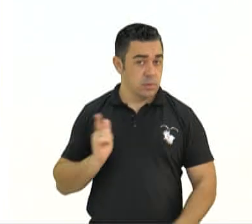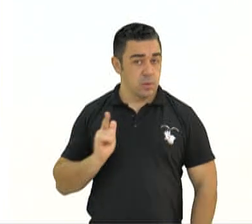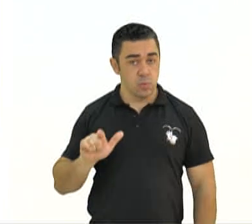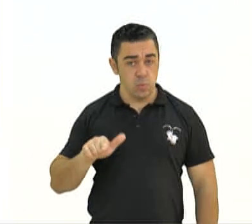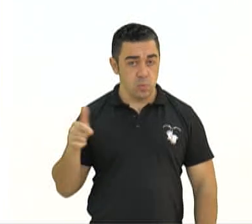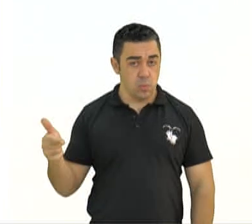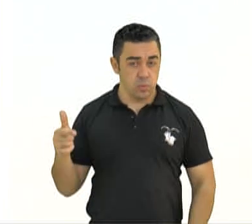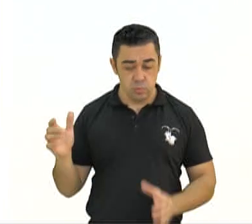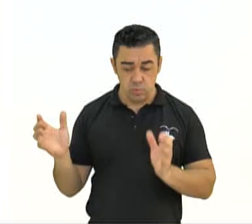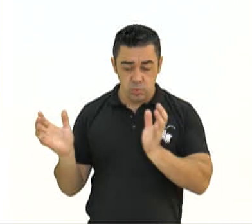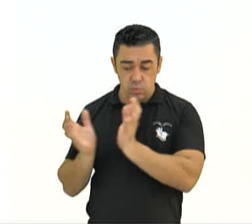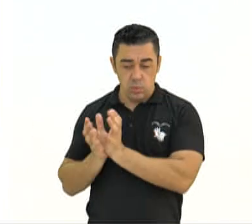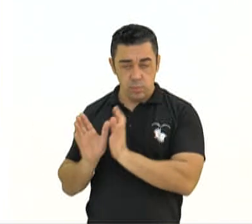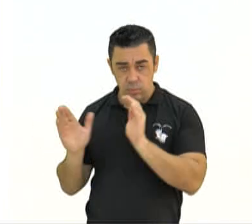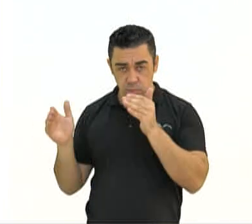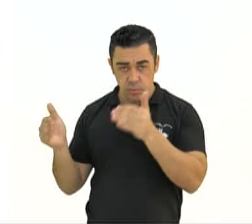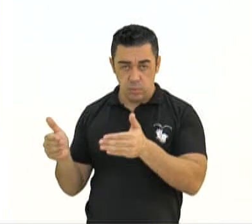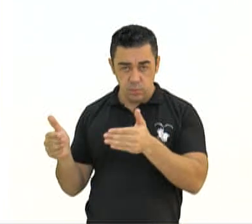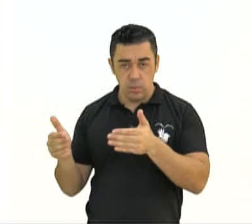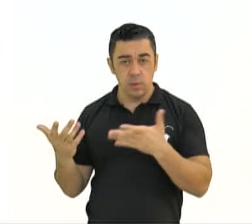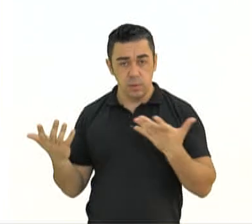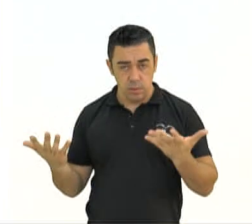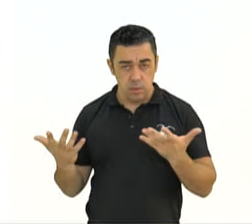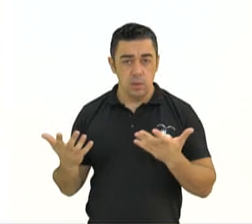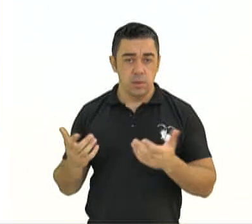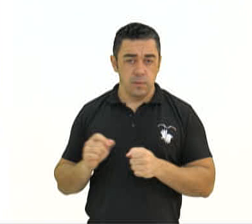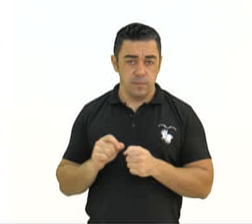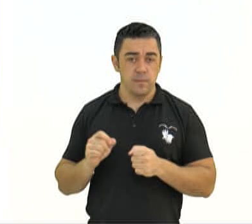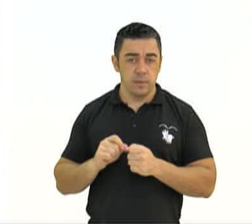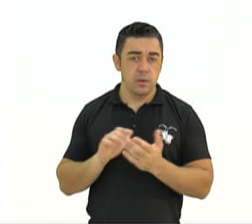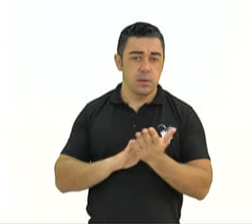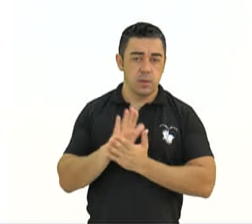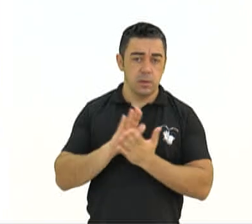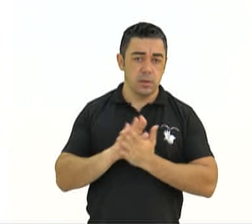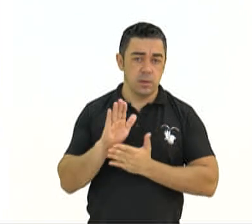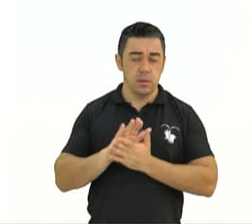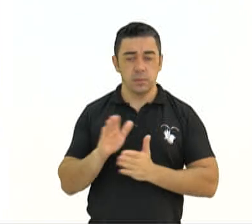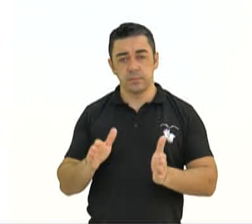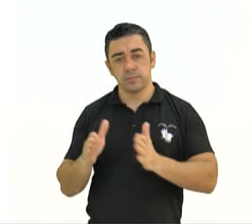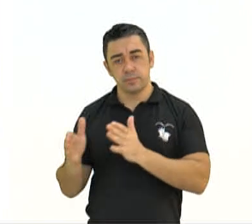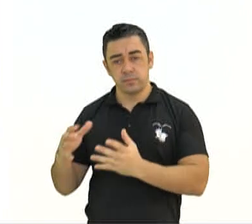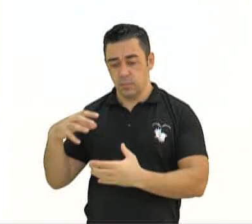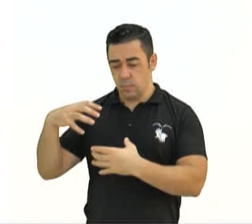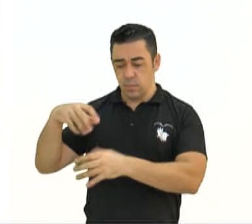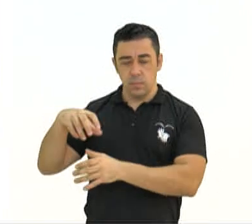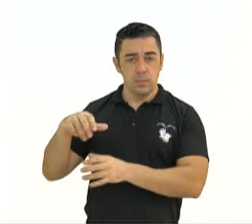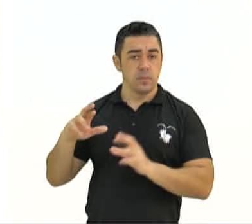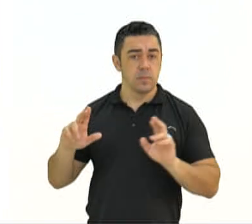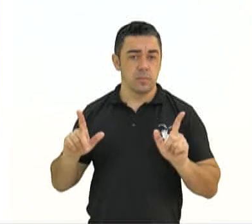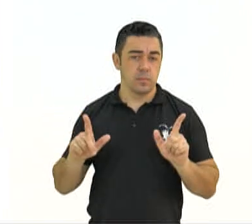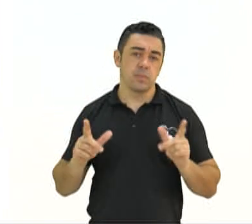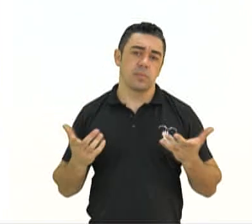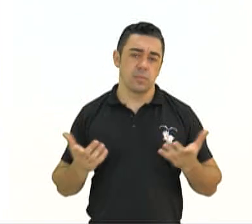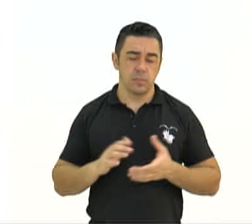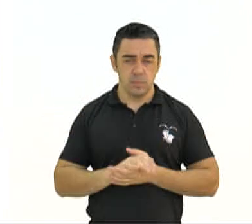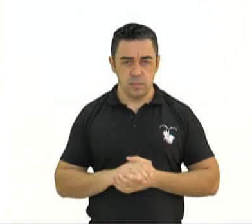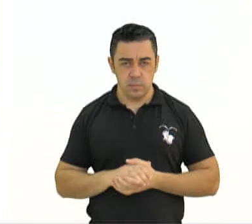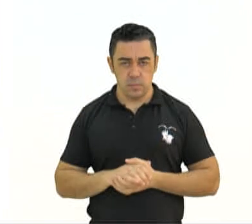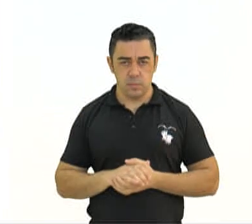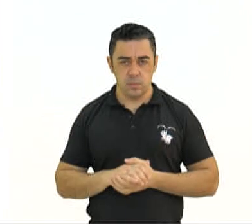outro público que eu quero atingir, que eu quero gerar consumo, eu vou colocar garrafas de água um pouco mais